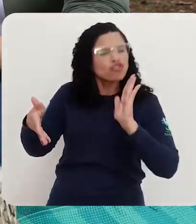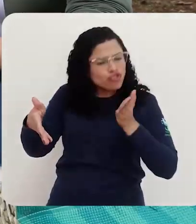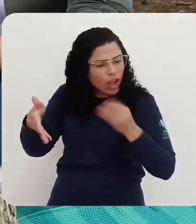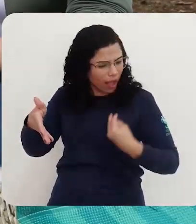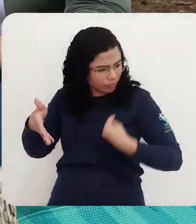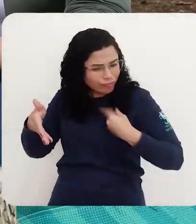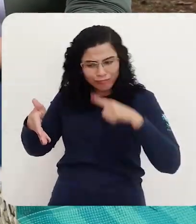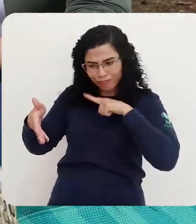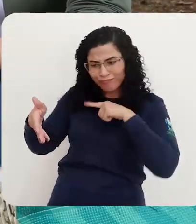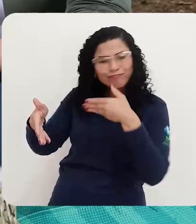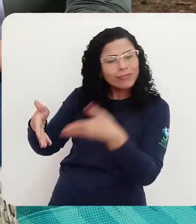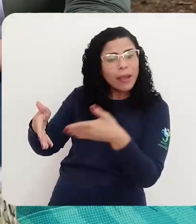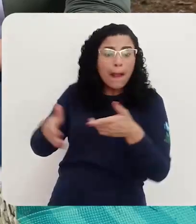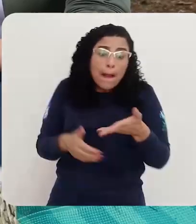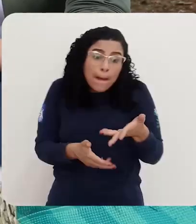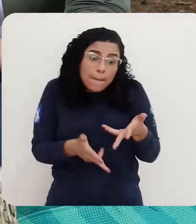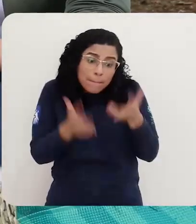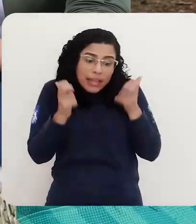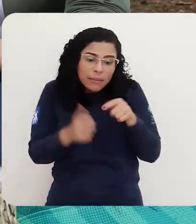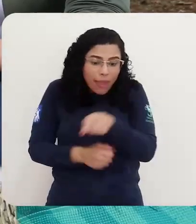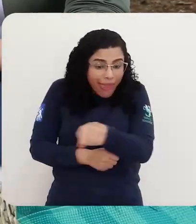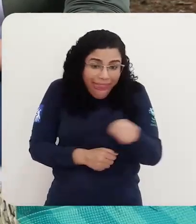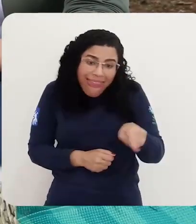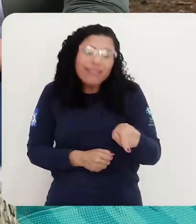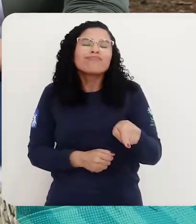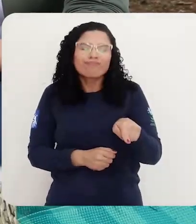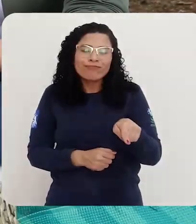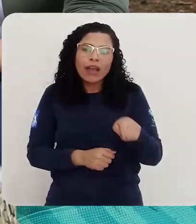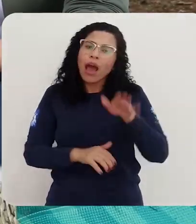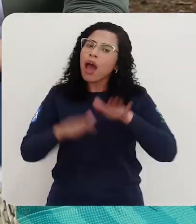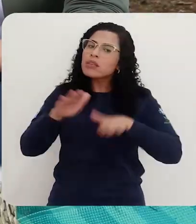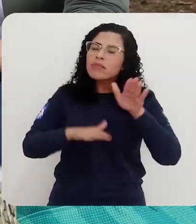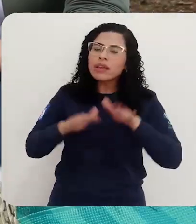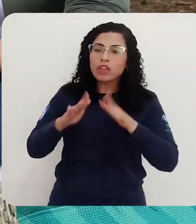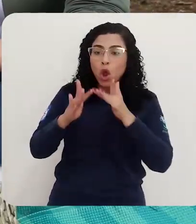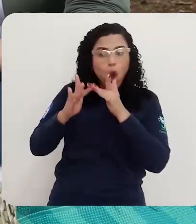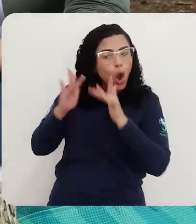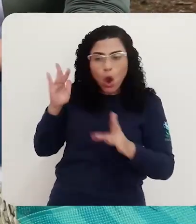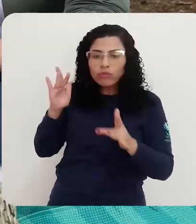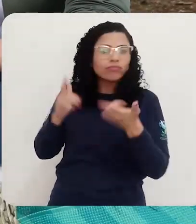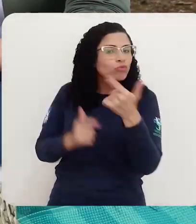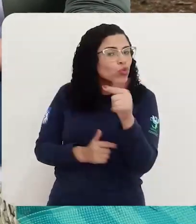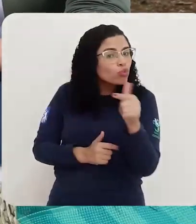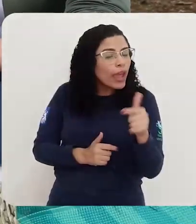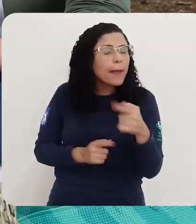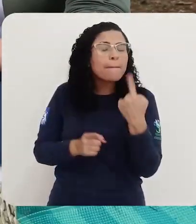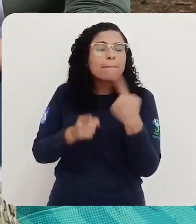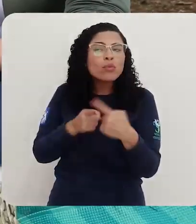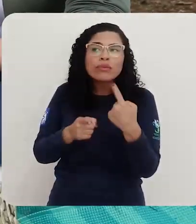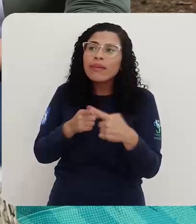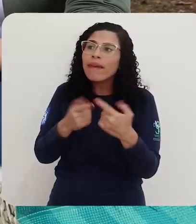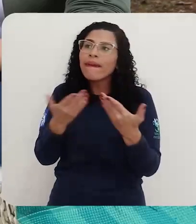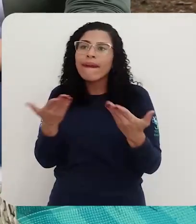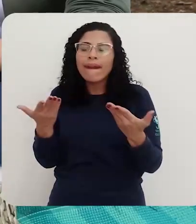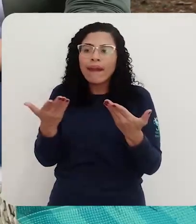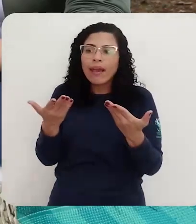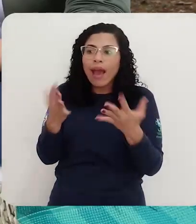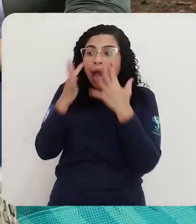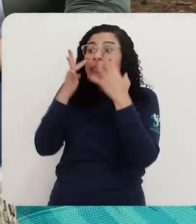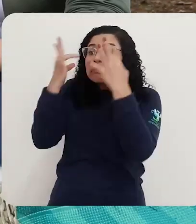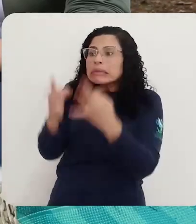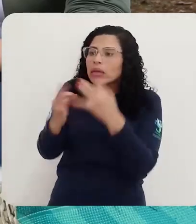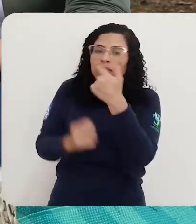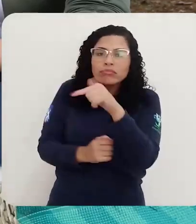Então trazer essa reflexão, perceber que essa criança, ela talvez esteja desconectada com a natureza porque ela não